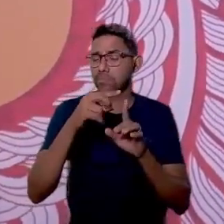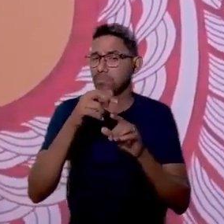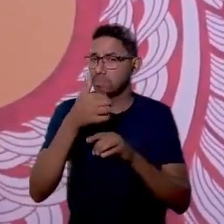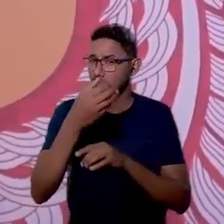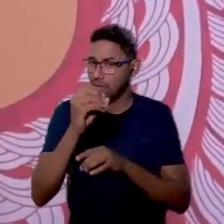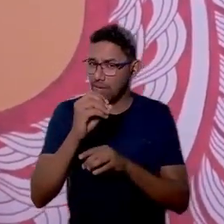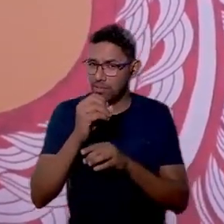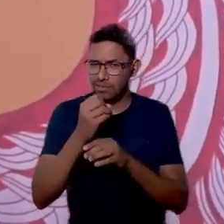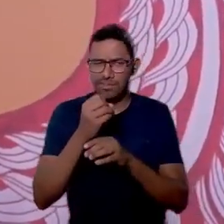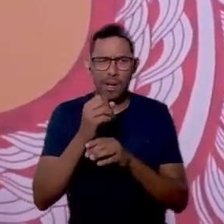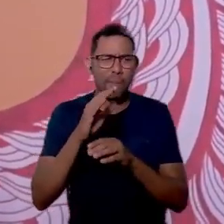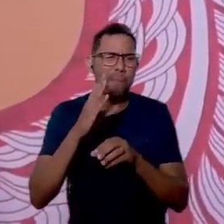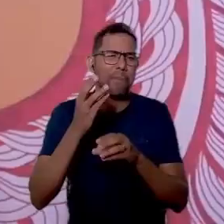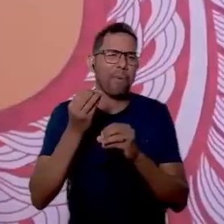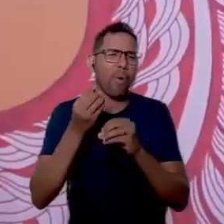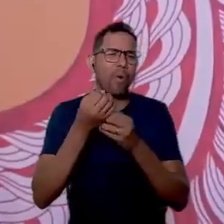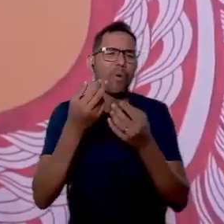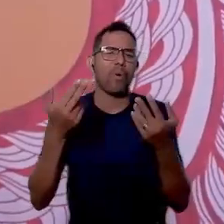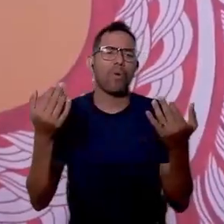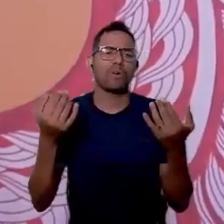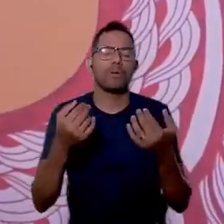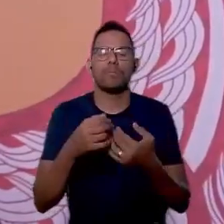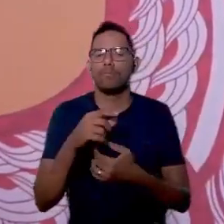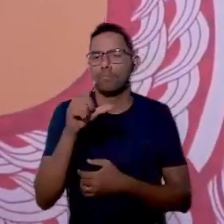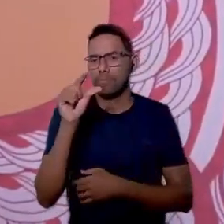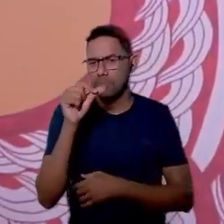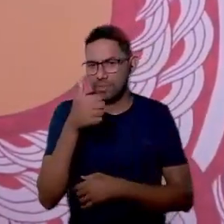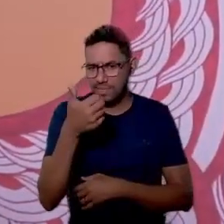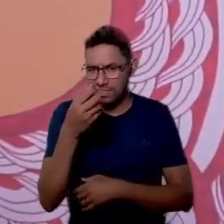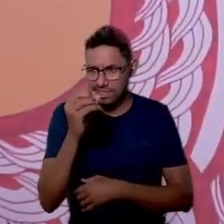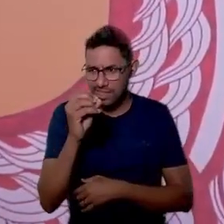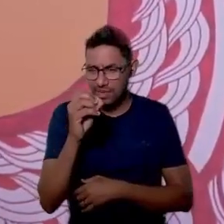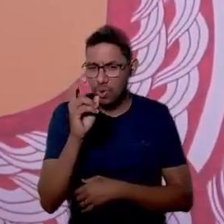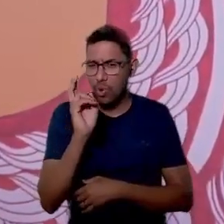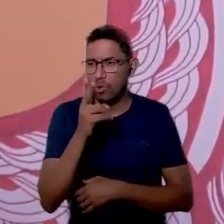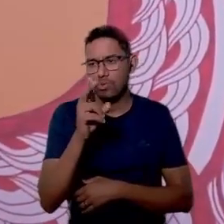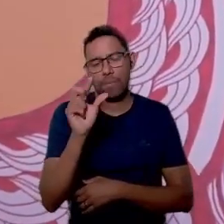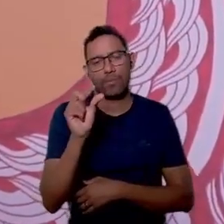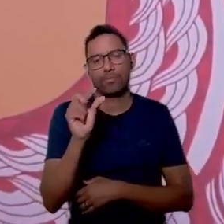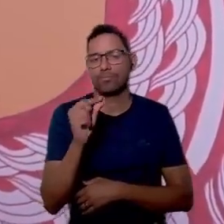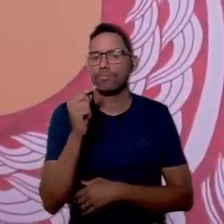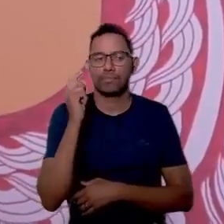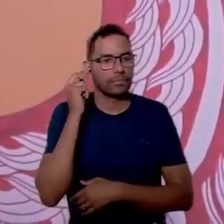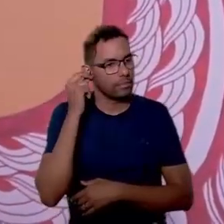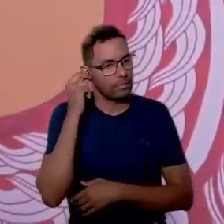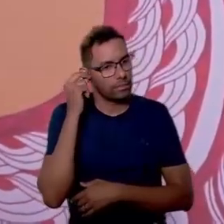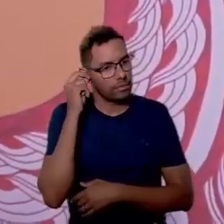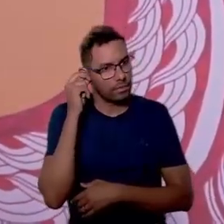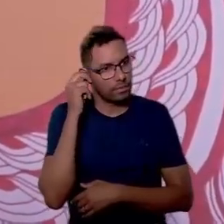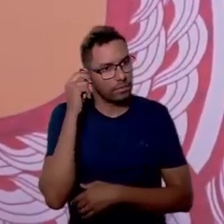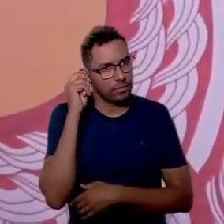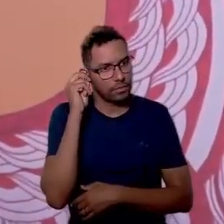não? Não é, porque pouquinho por 10 continua pouco. Né? Enquanto,